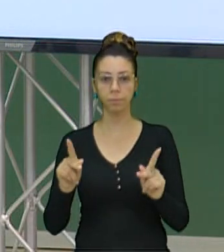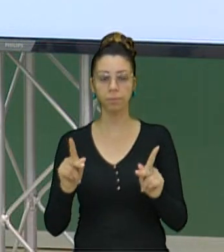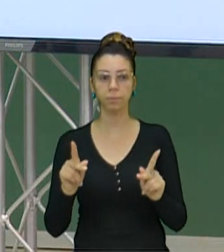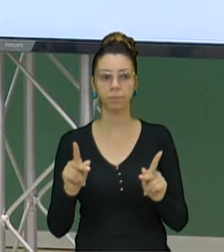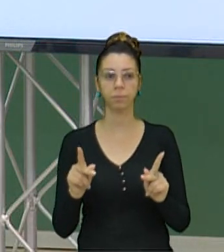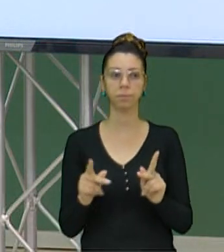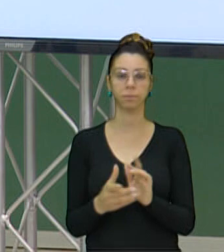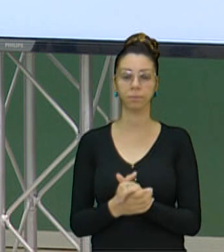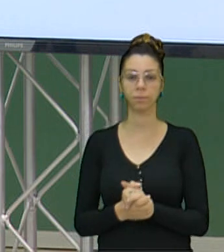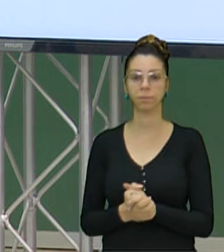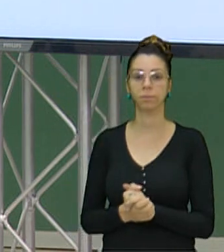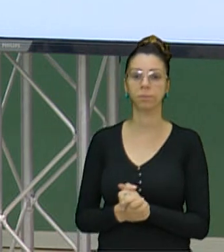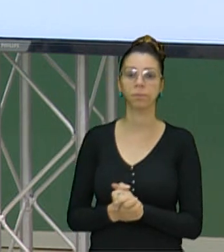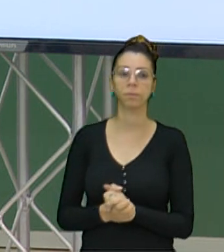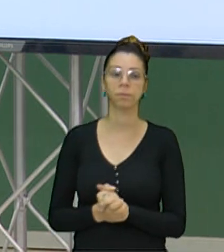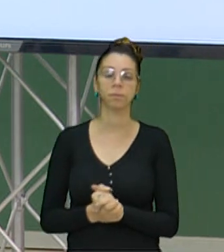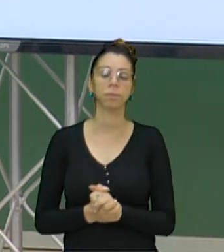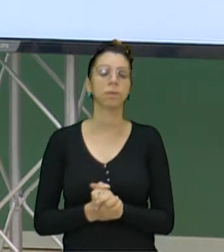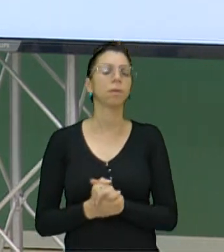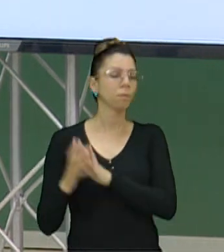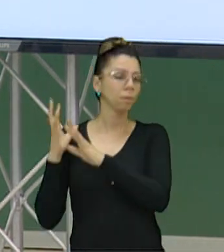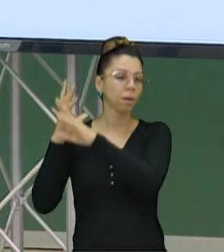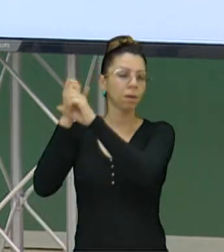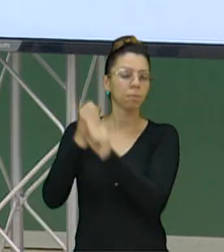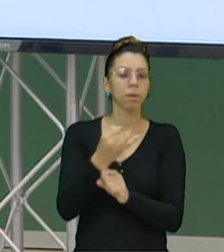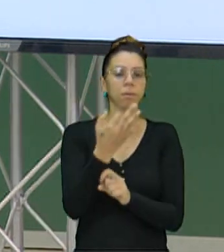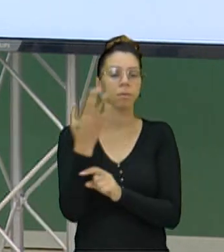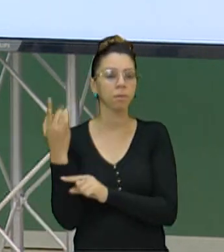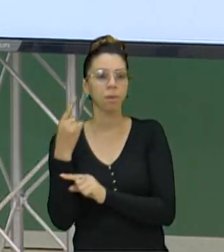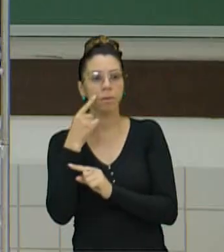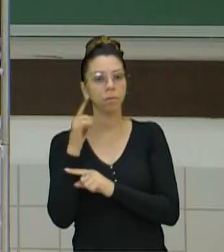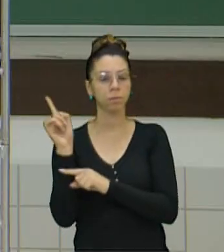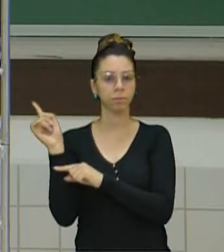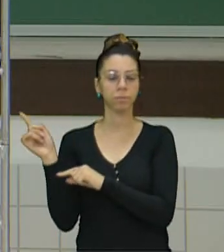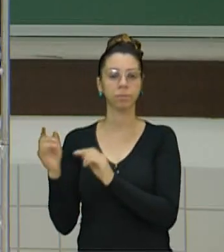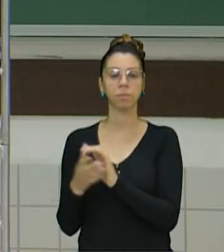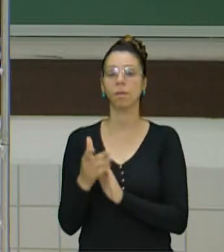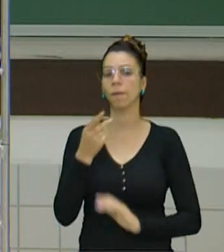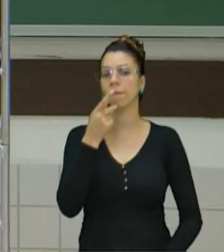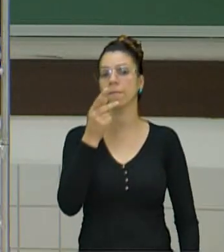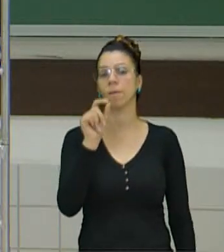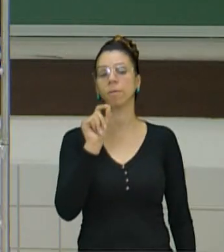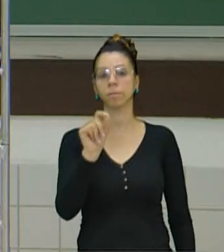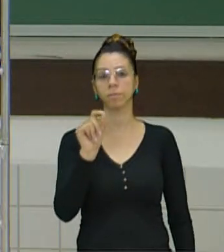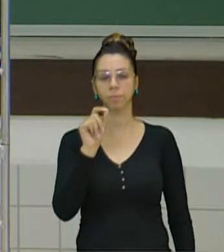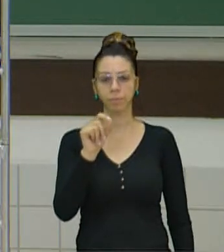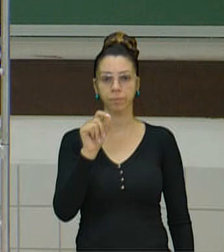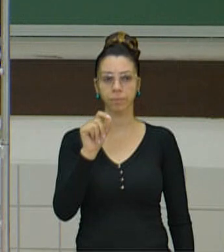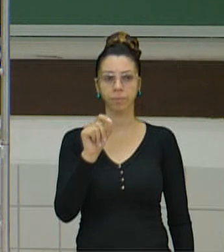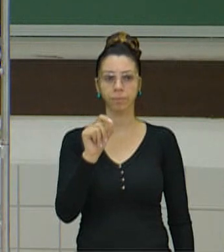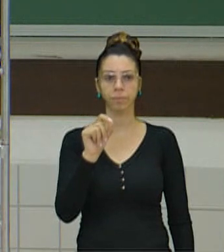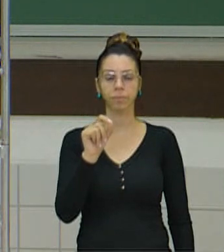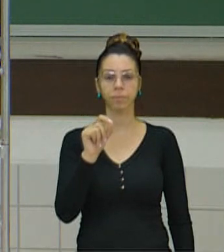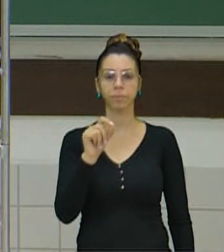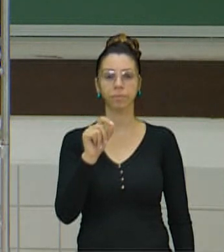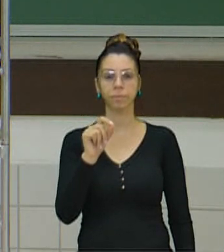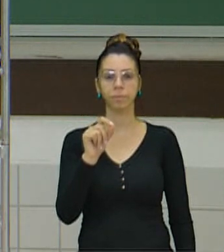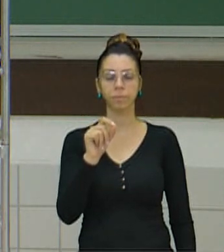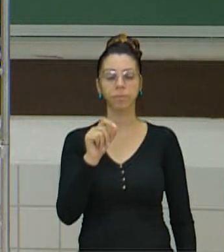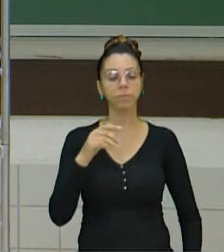Gente, vamos retomar algumas coisas aqui também, né? Quando a gente fala sobre essa parte